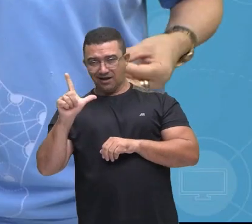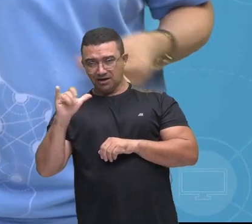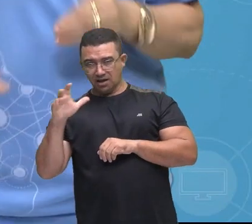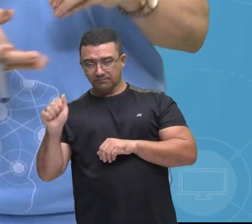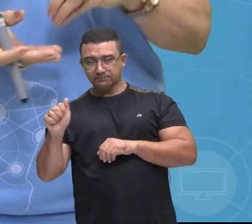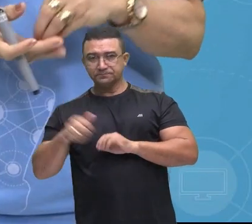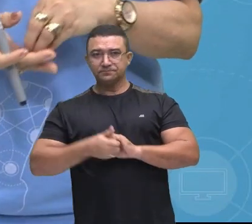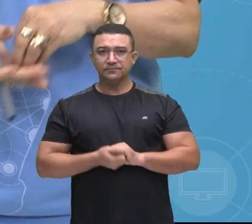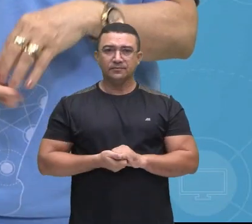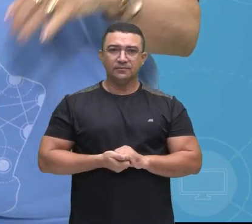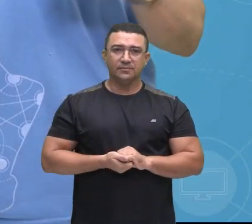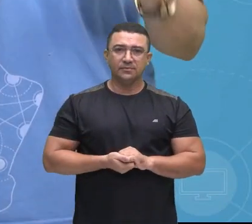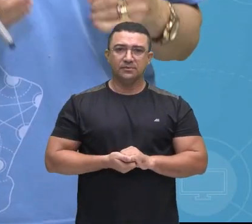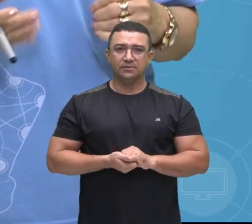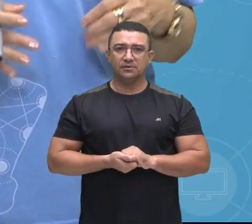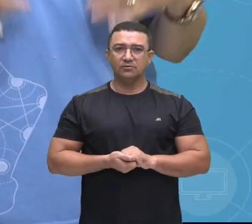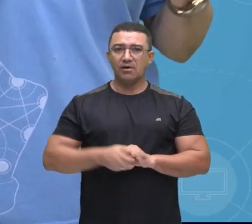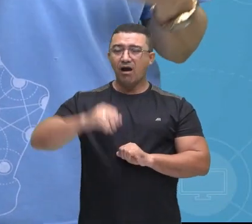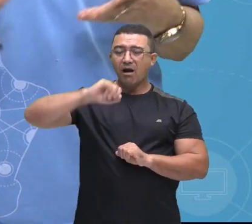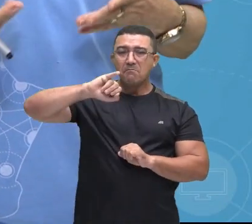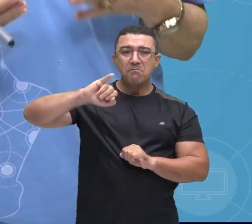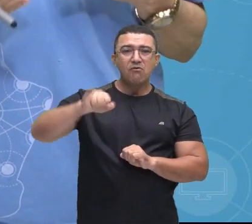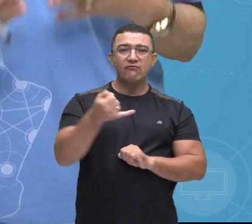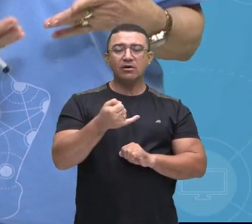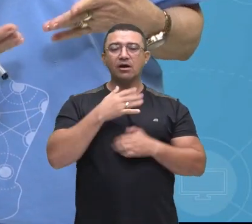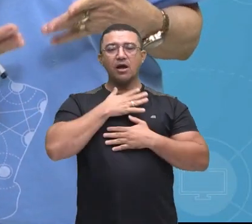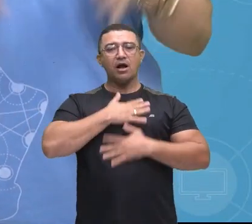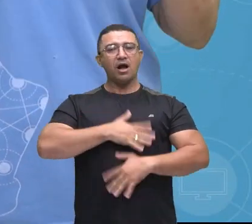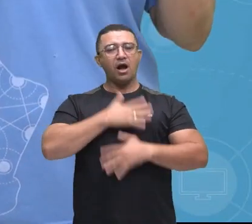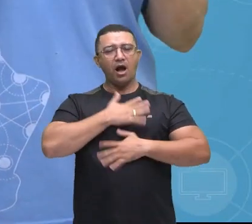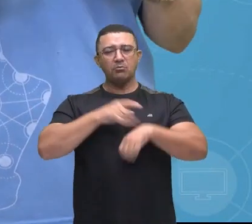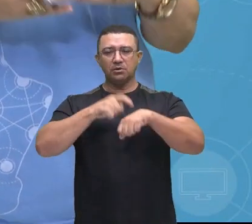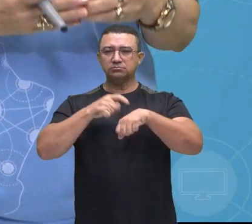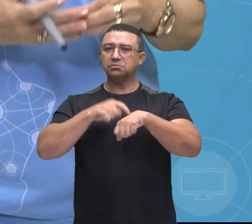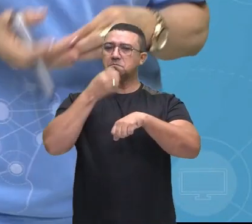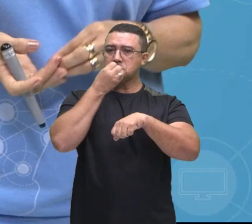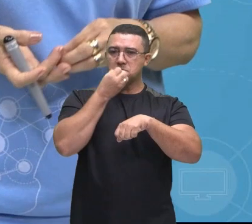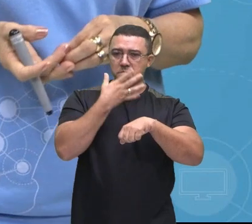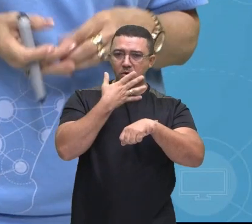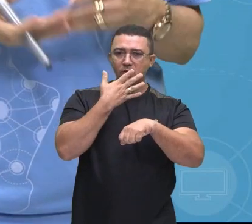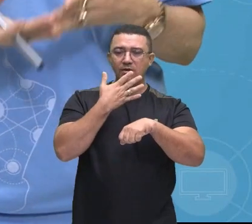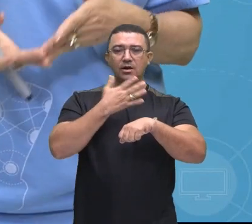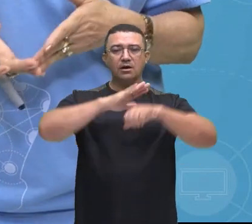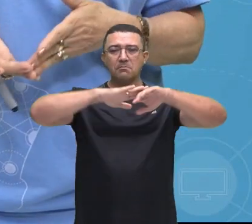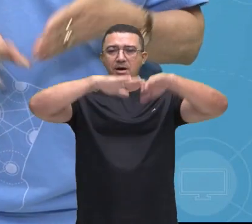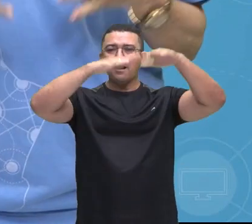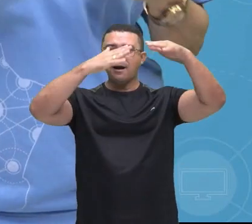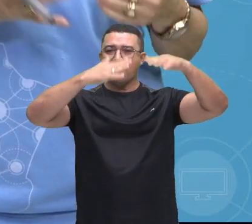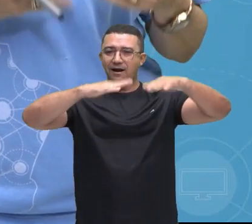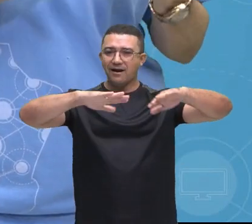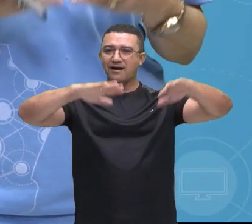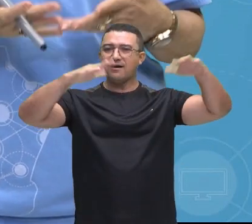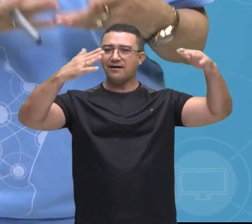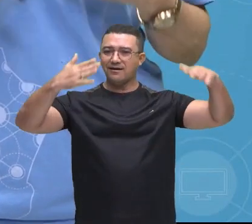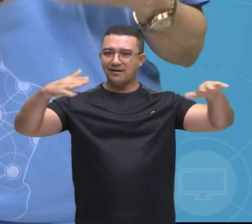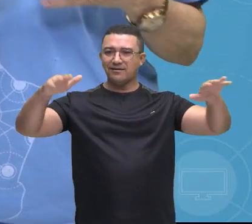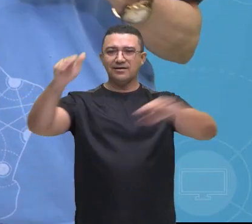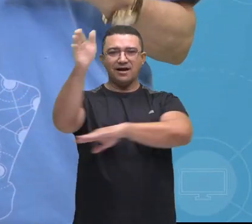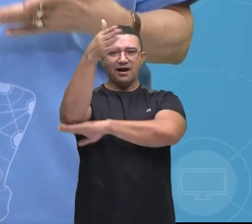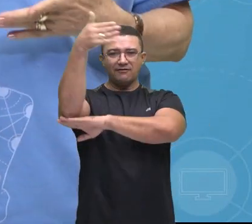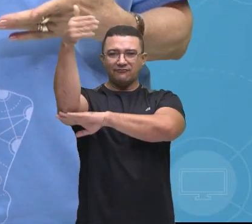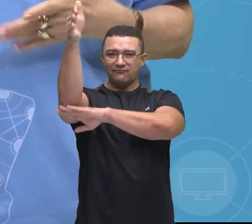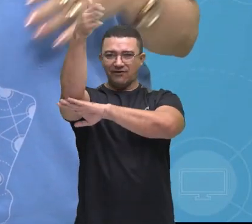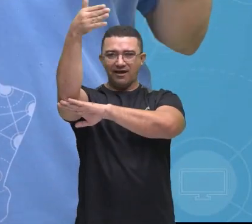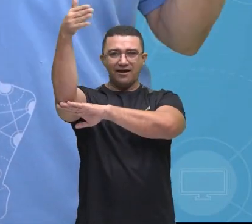aventura. Aproveita a calmaria e o tempo bom para amarrar as velas e para secar